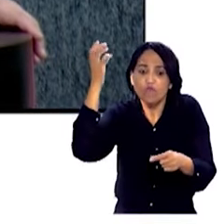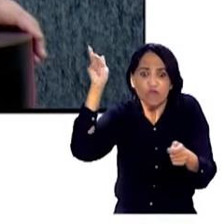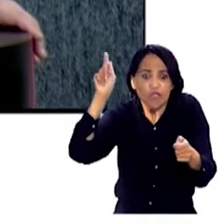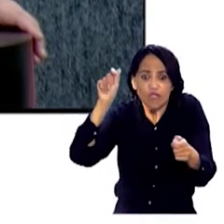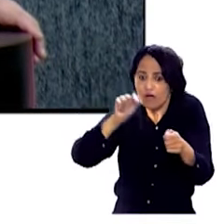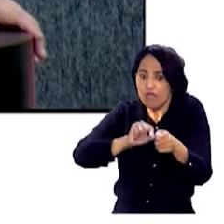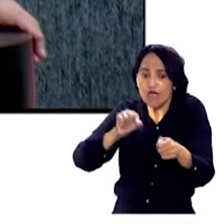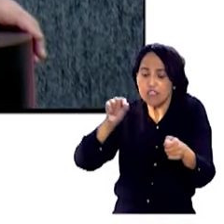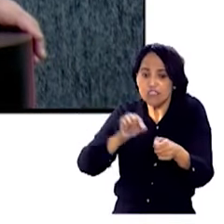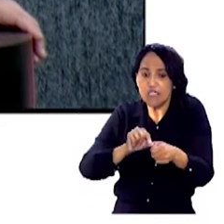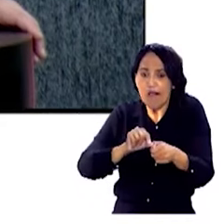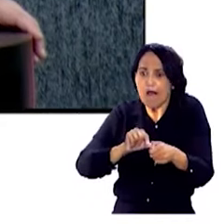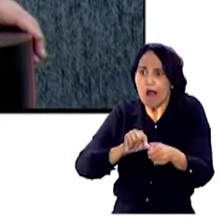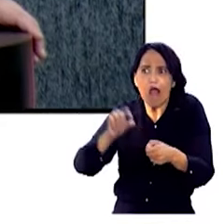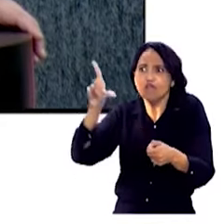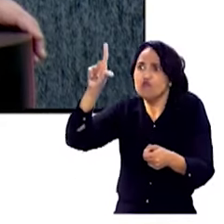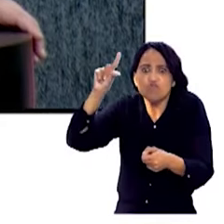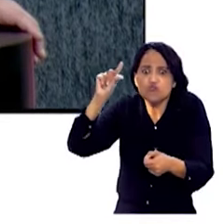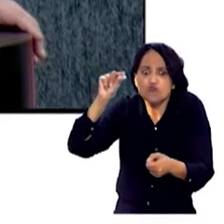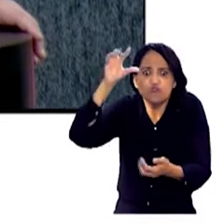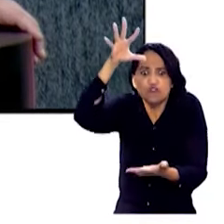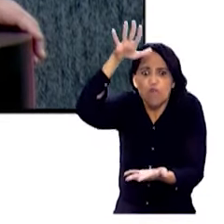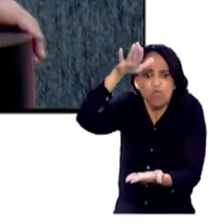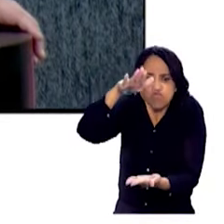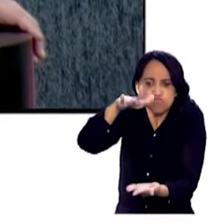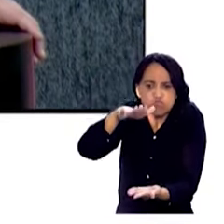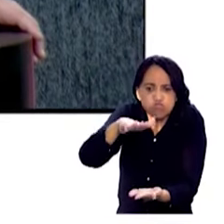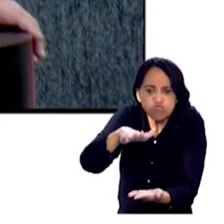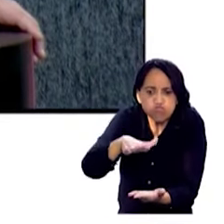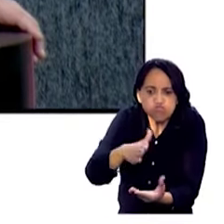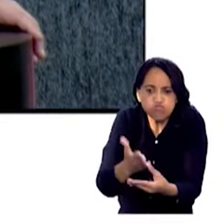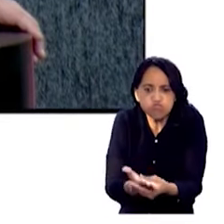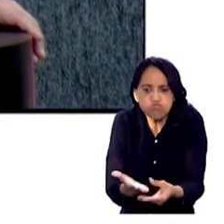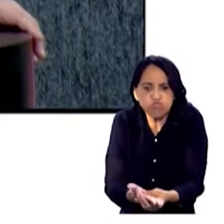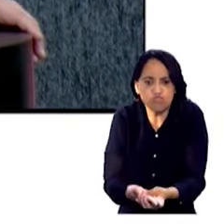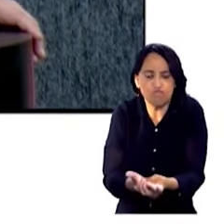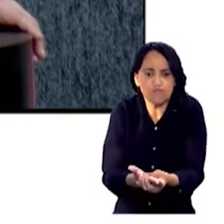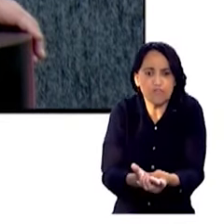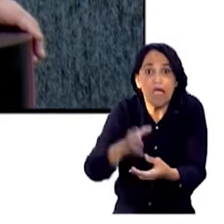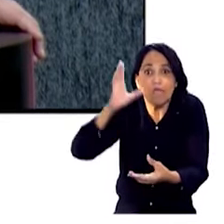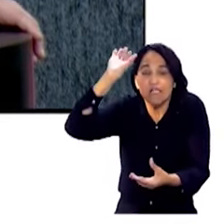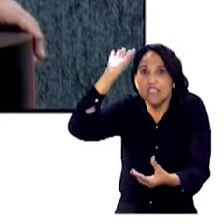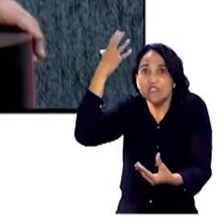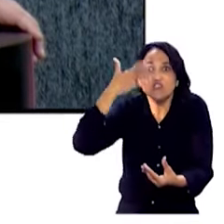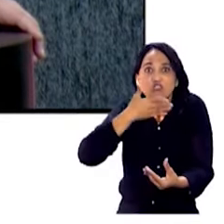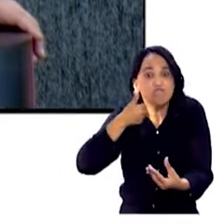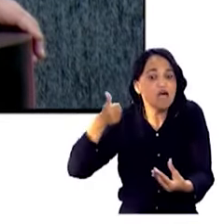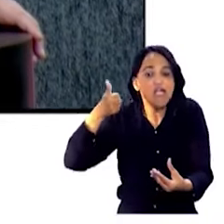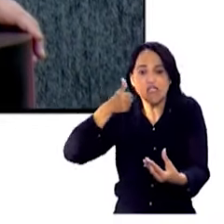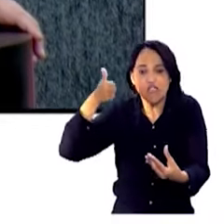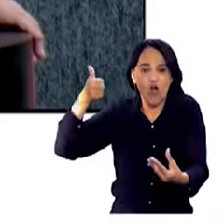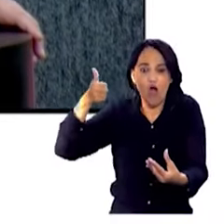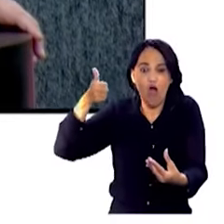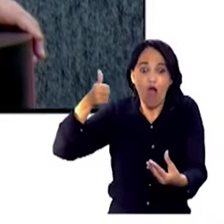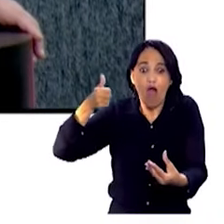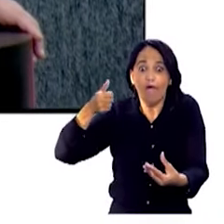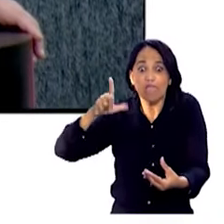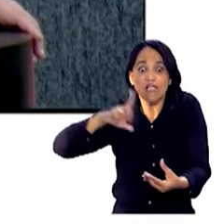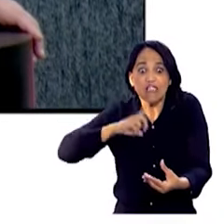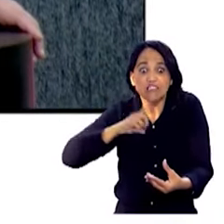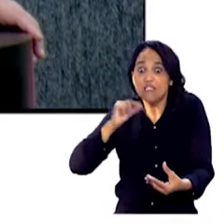baixe pilhas mas que ele possa decidir melhor para que possa dar mais atenção para